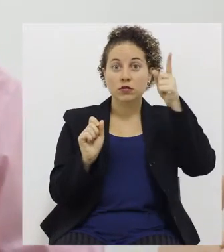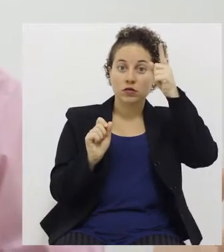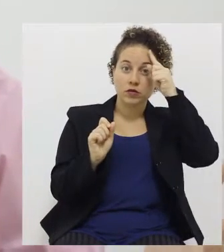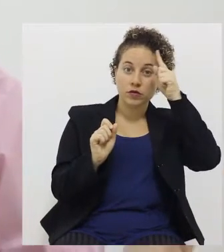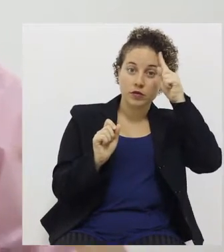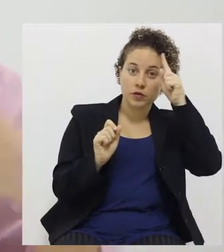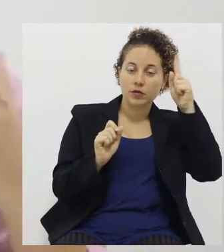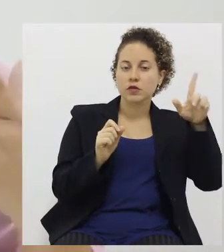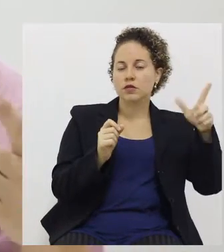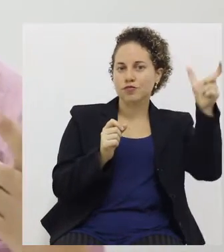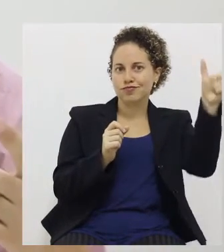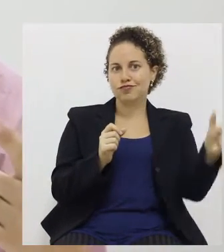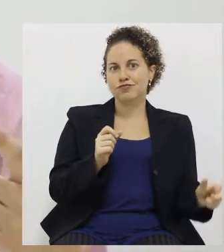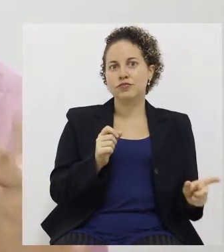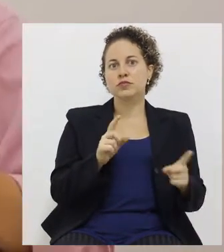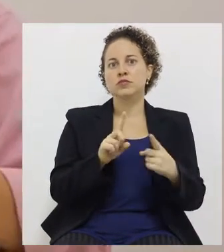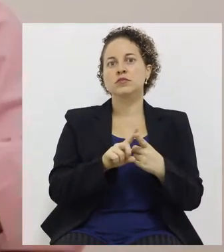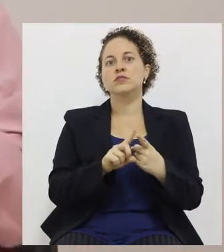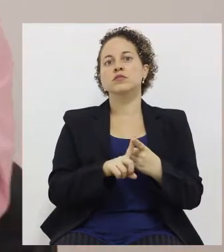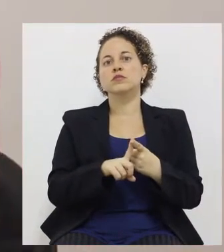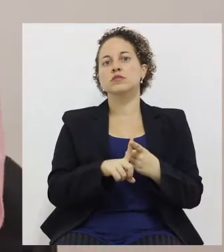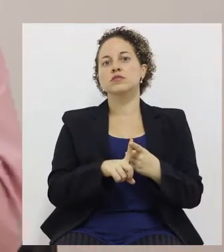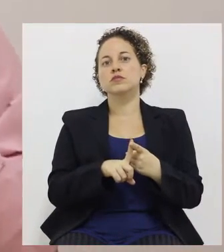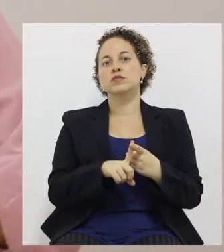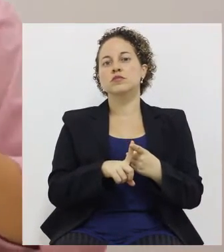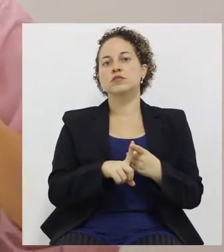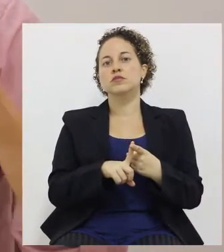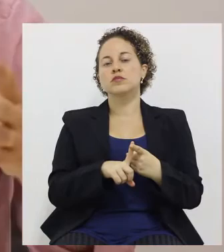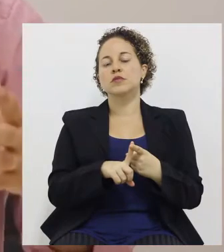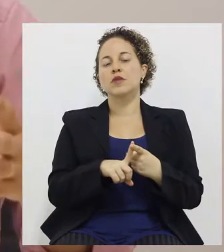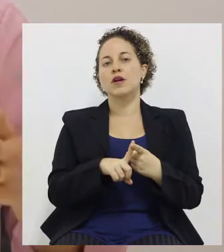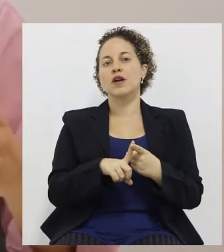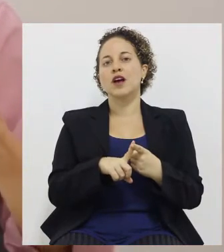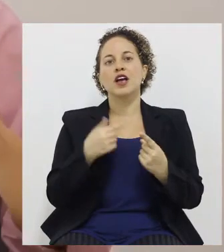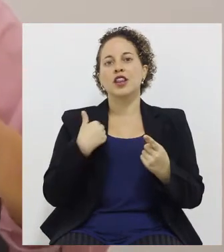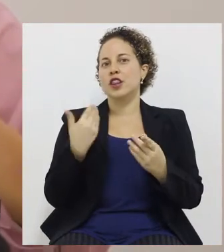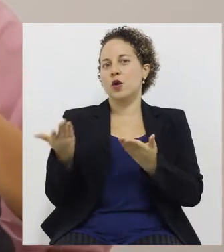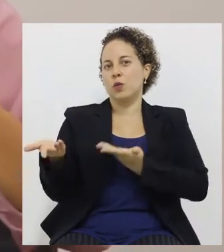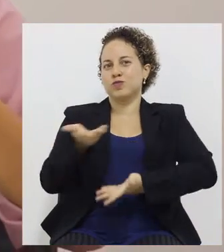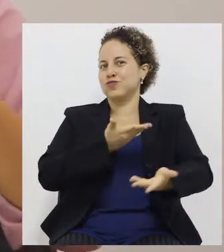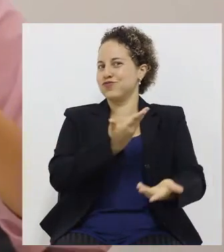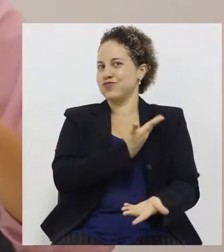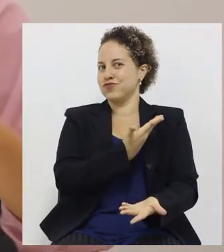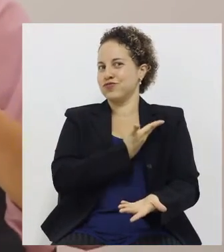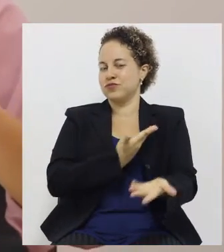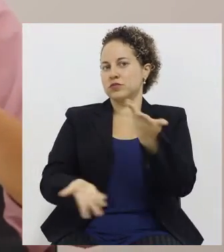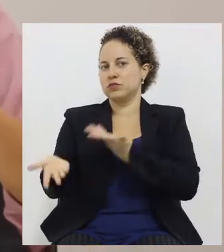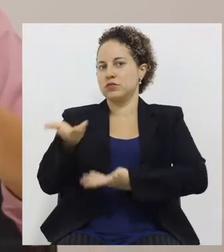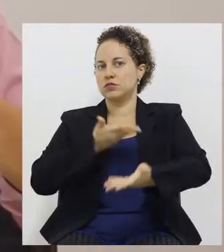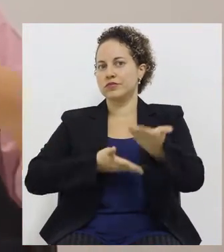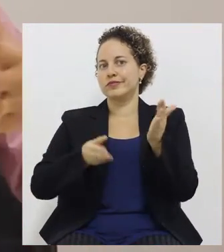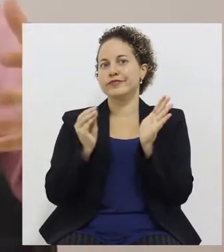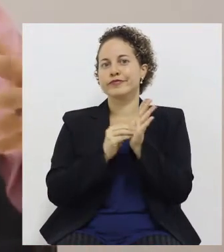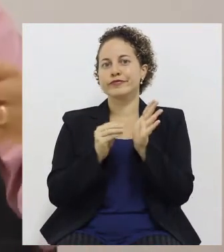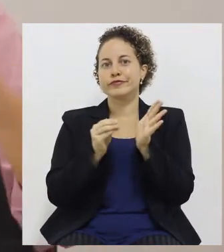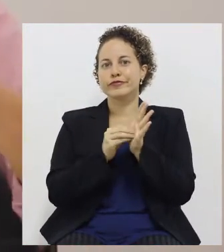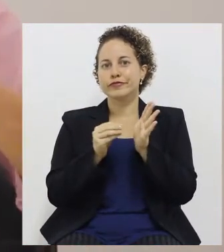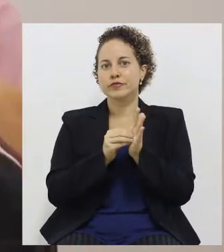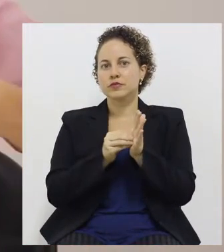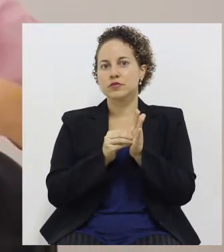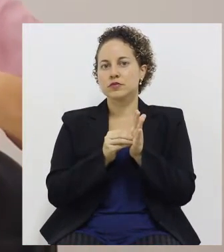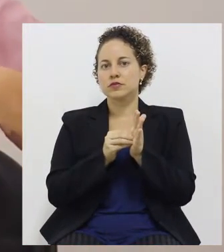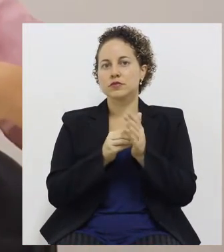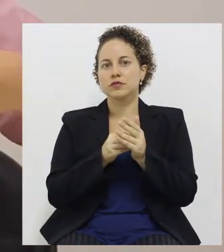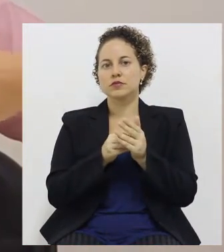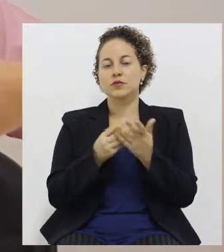comando. Pode ser uma forma. Uma outra forma também é a deslealdade. Você fica sabendo que existe entre os colegas